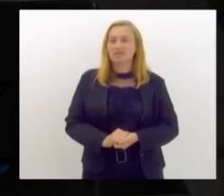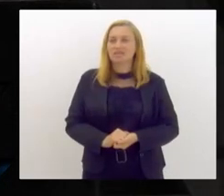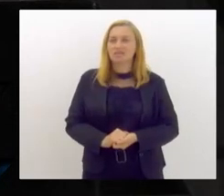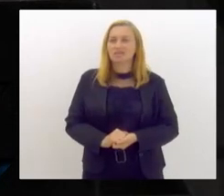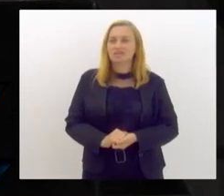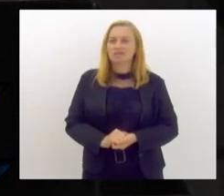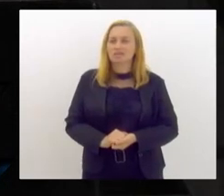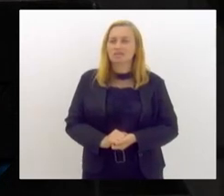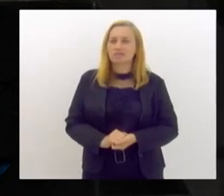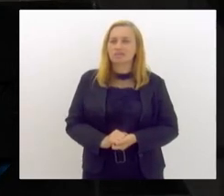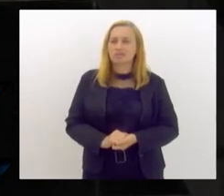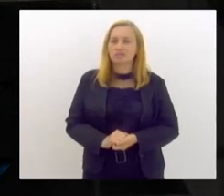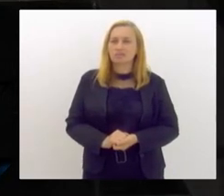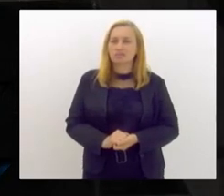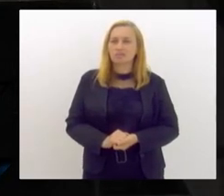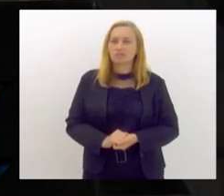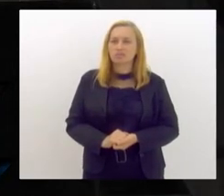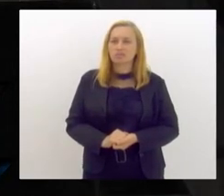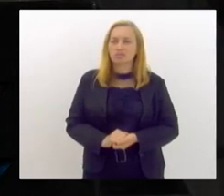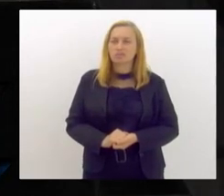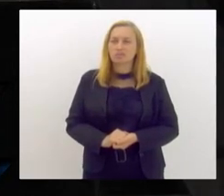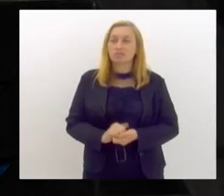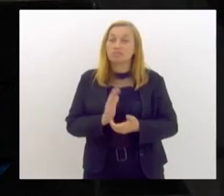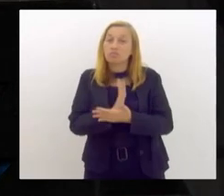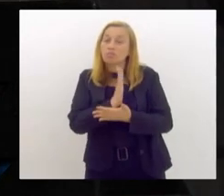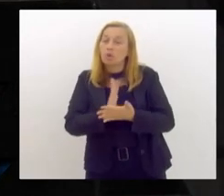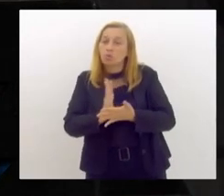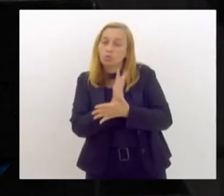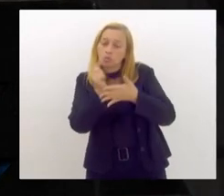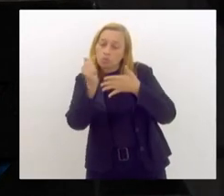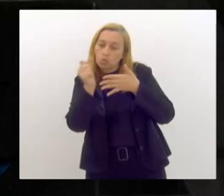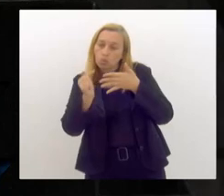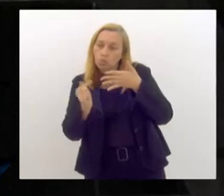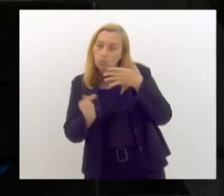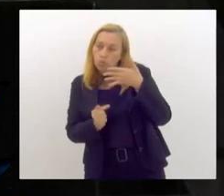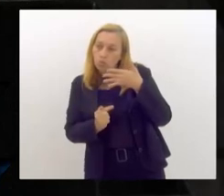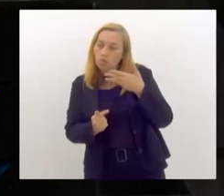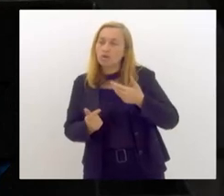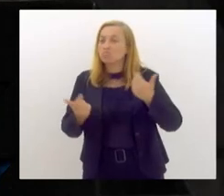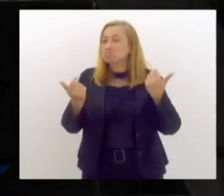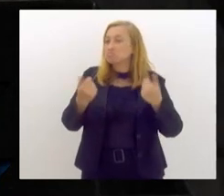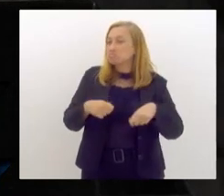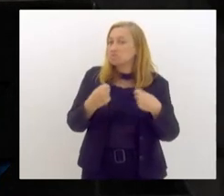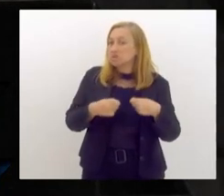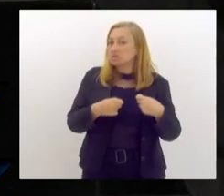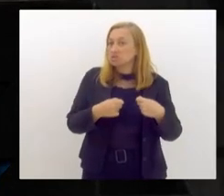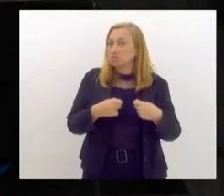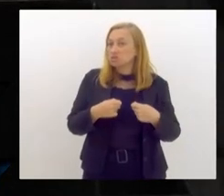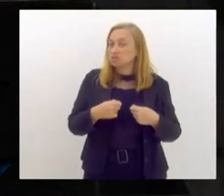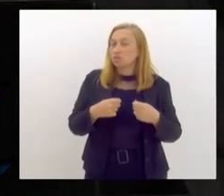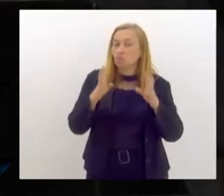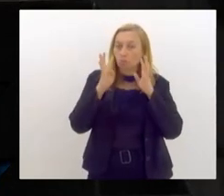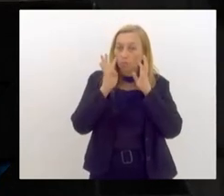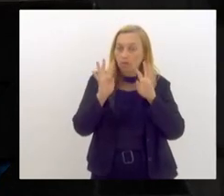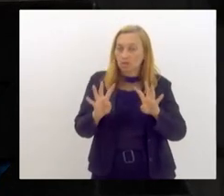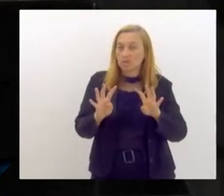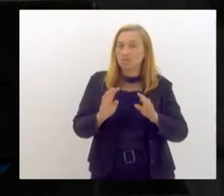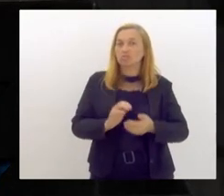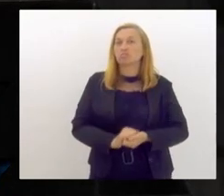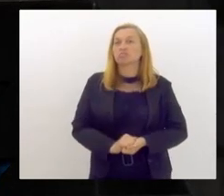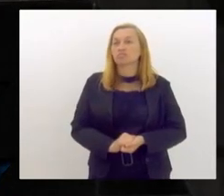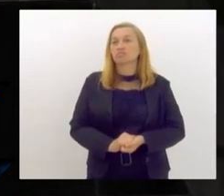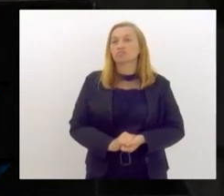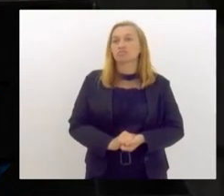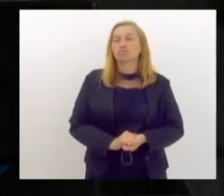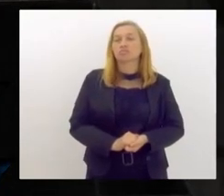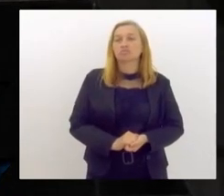se dá em torno de alguns pontos que precisam ser objeto de atenção